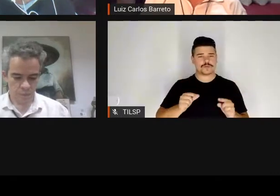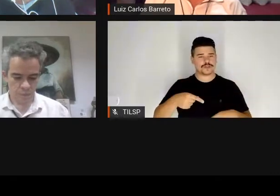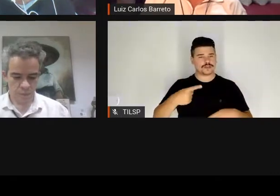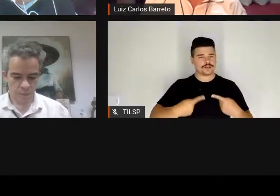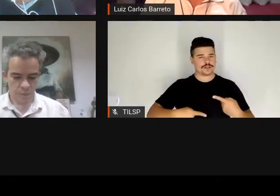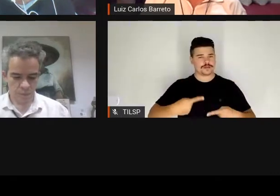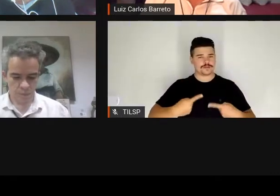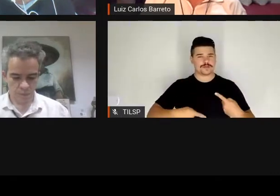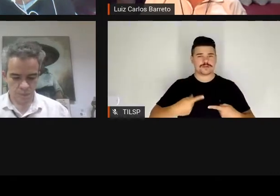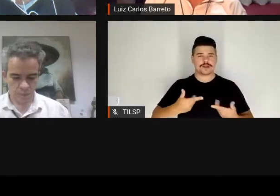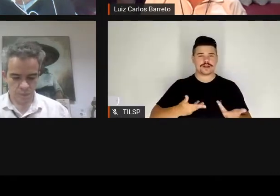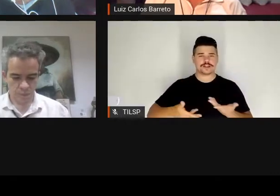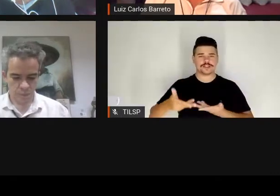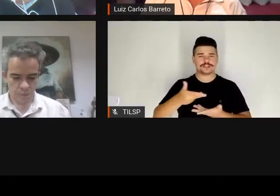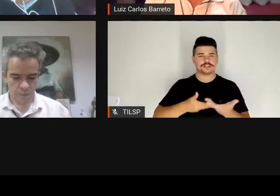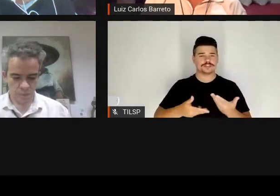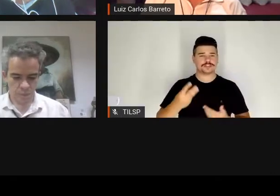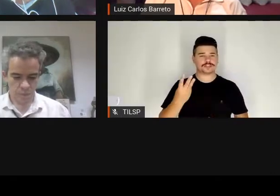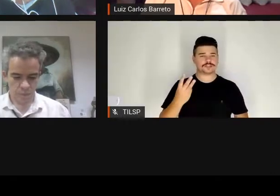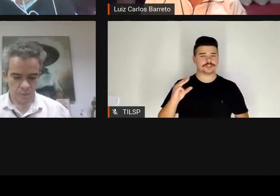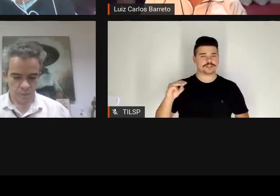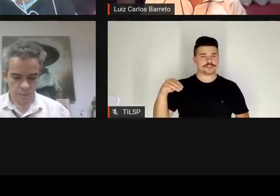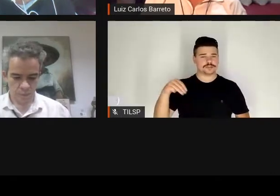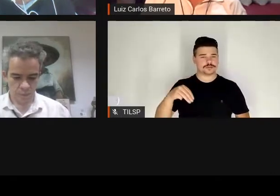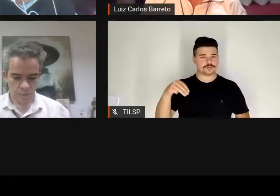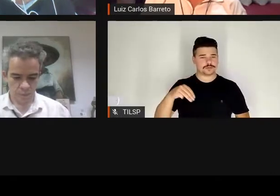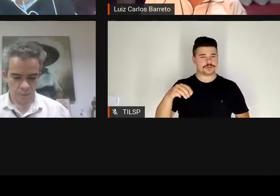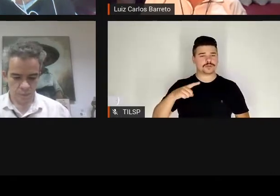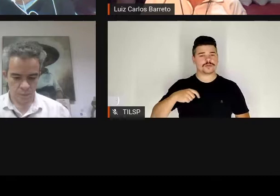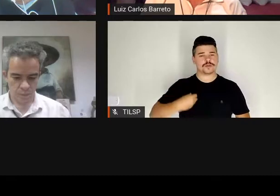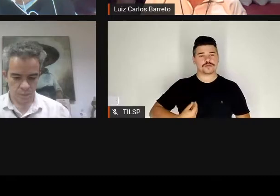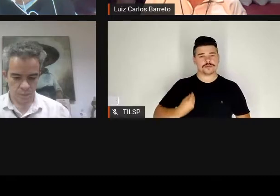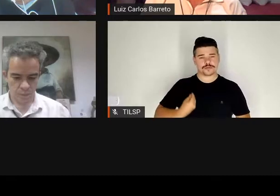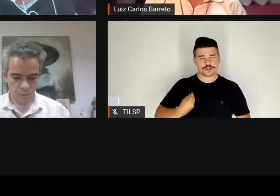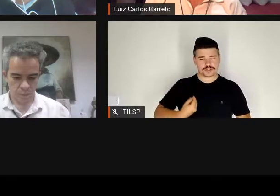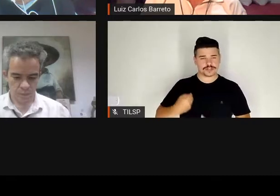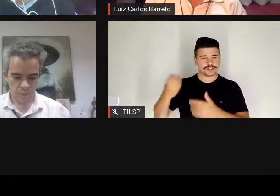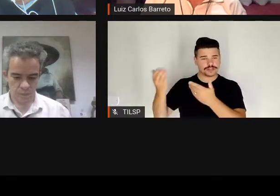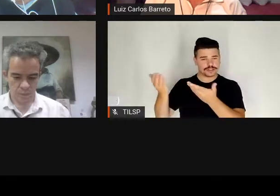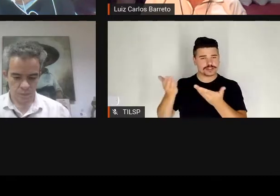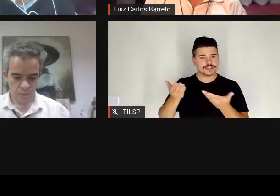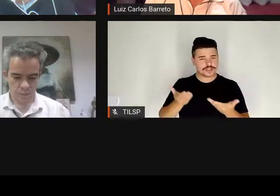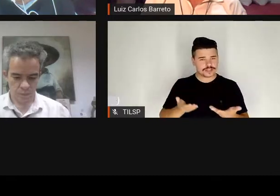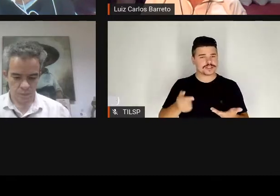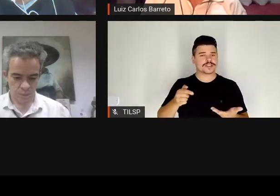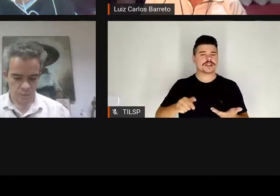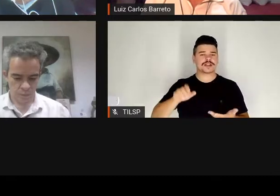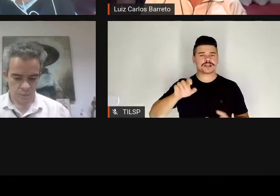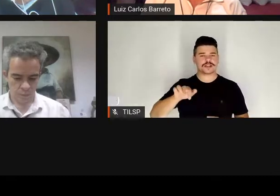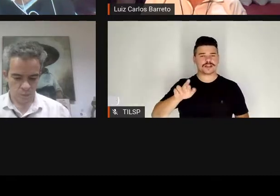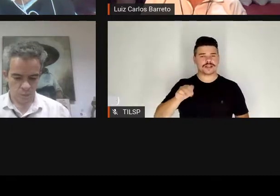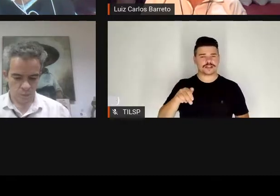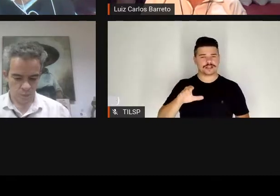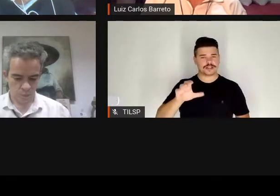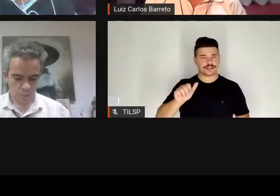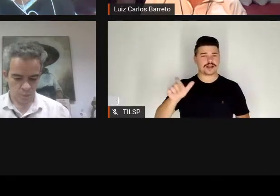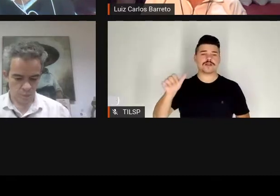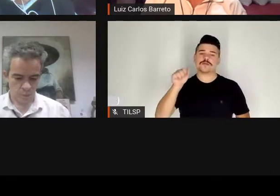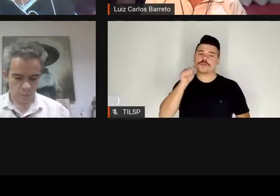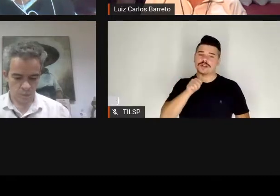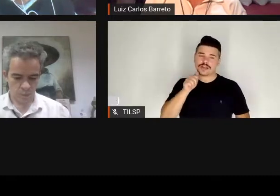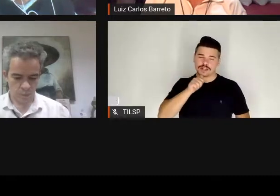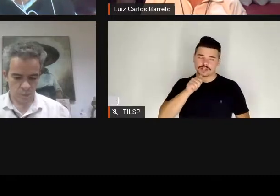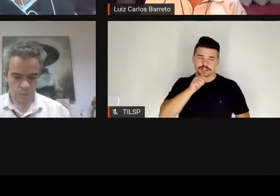30 minutos, com a presença também de Érica Zerves, historiadora, de